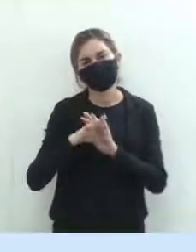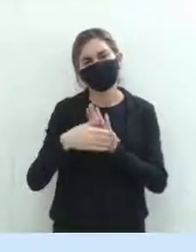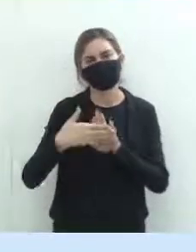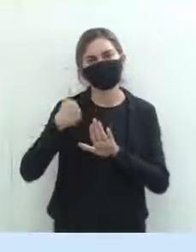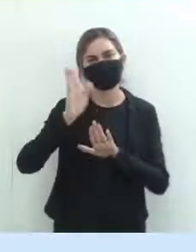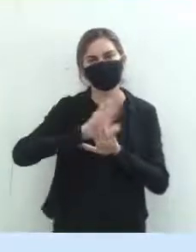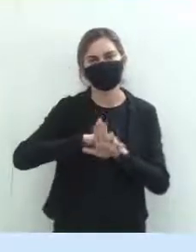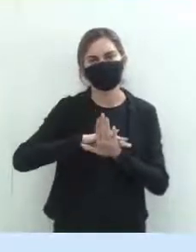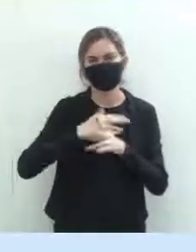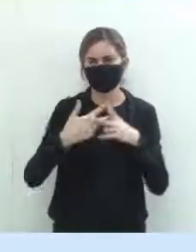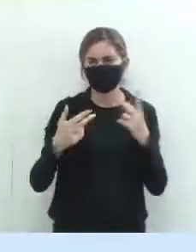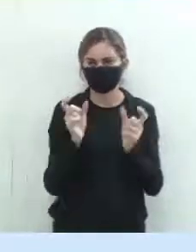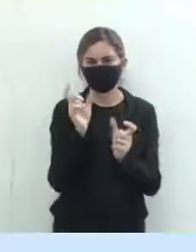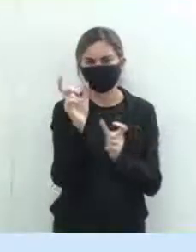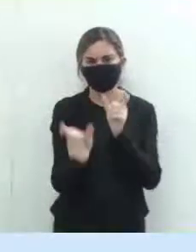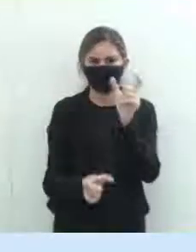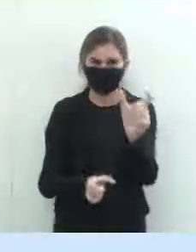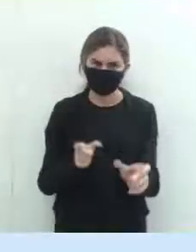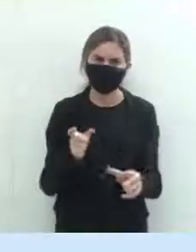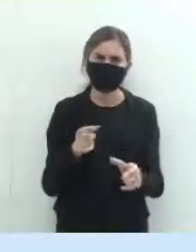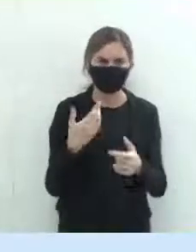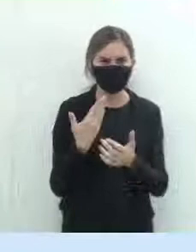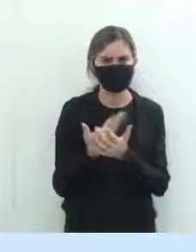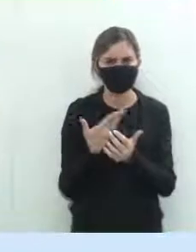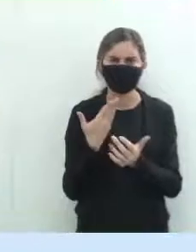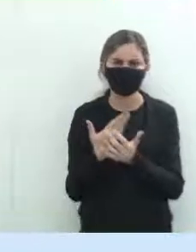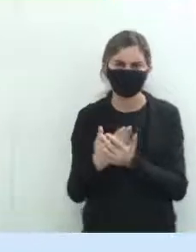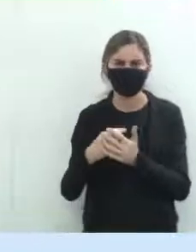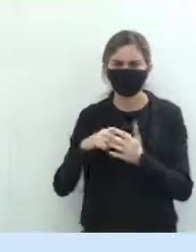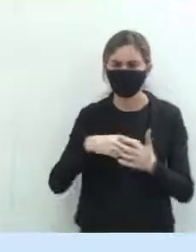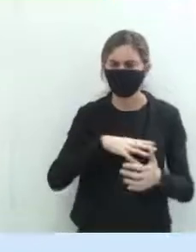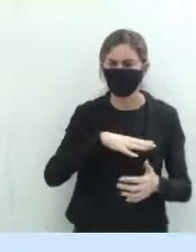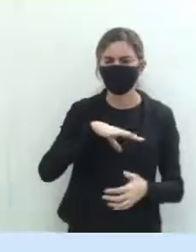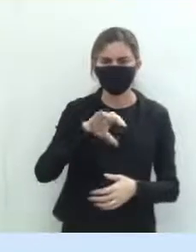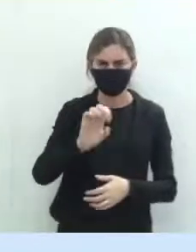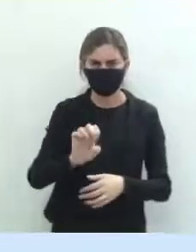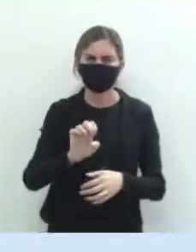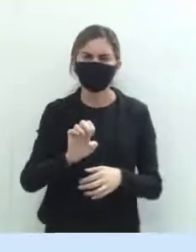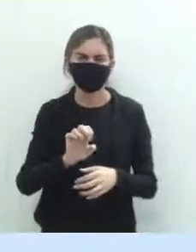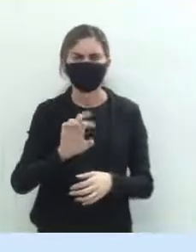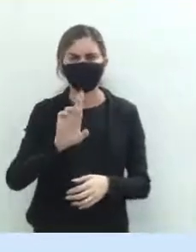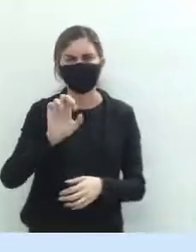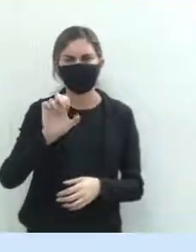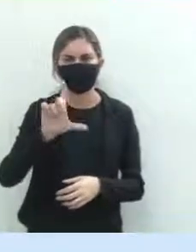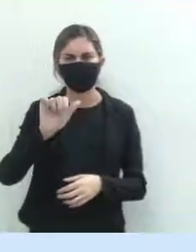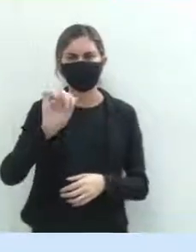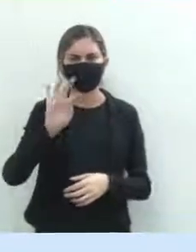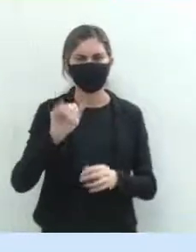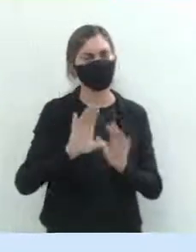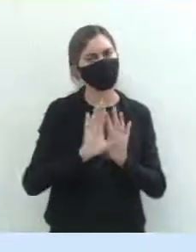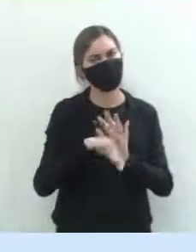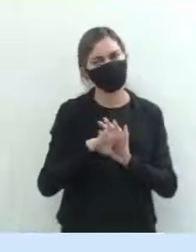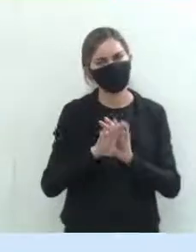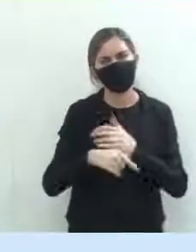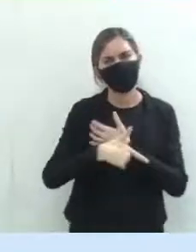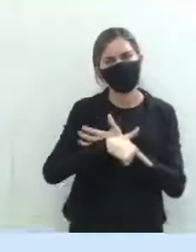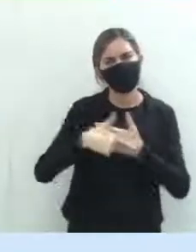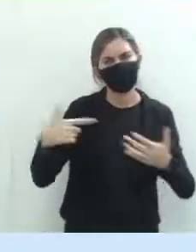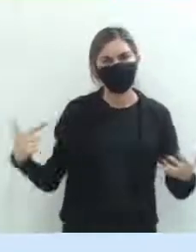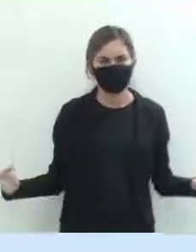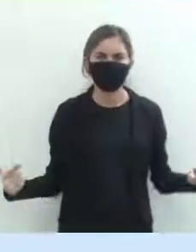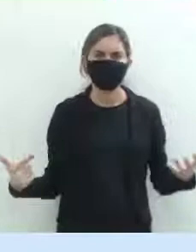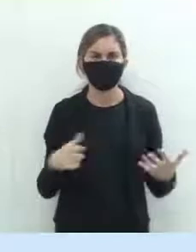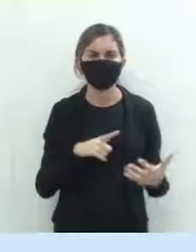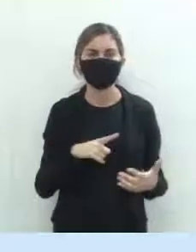trás dessas palavras, né, que é a questão da ética como sendo relativa, ou dos conceitos, a moral relativa, na